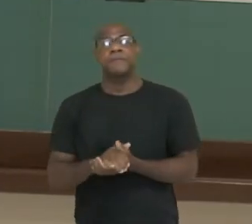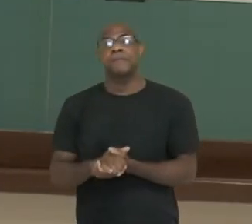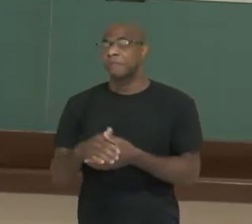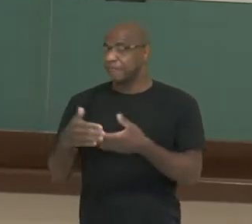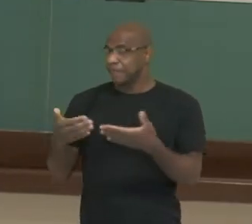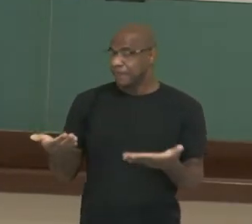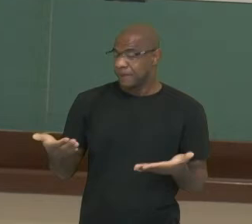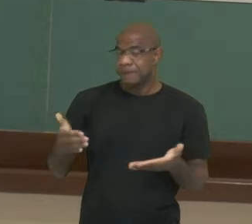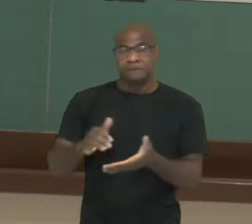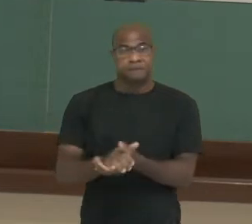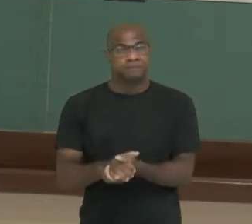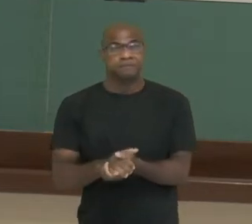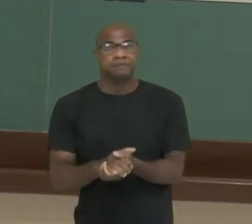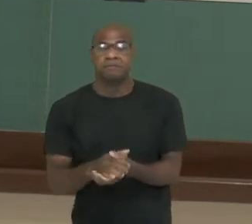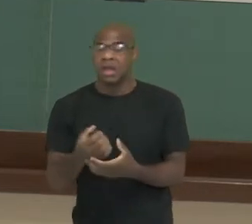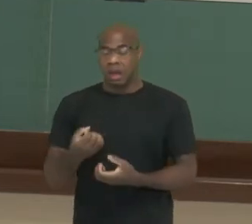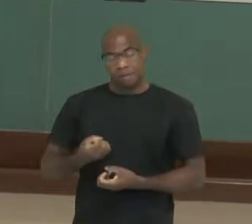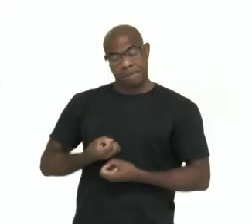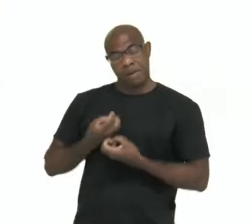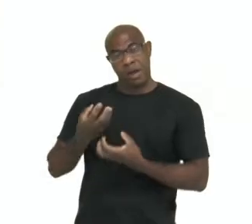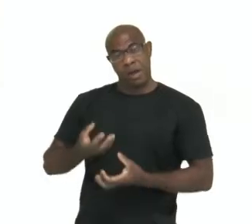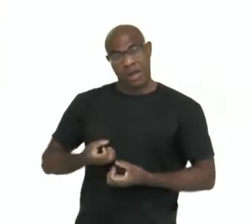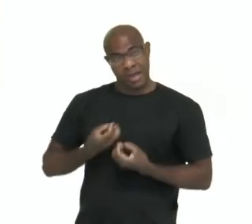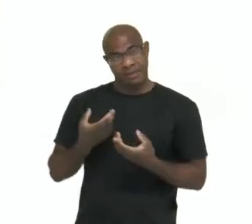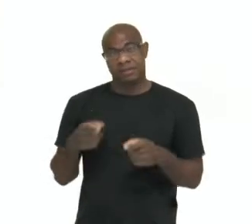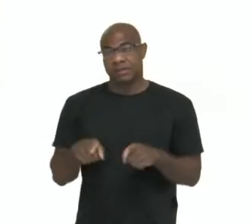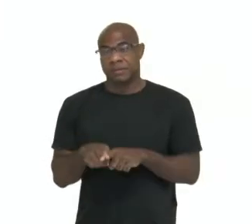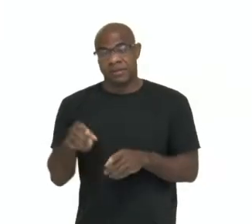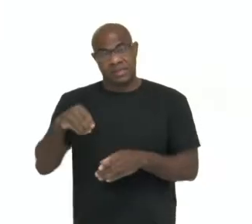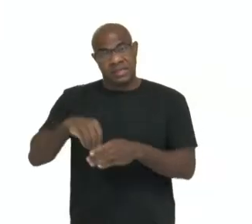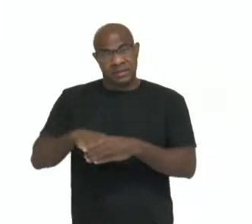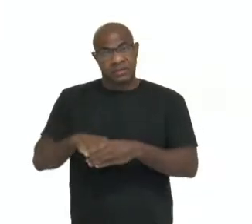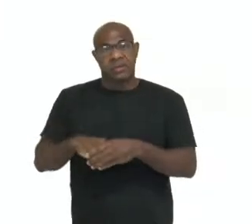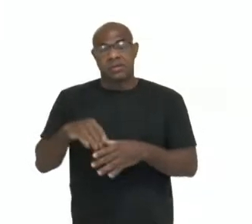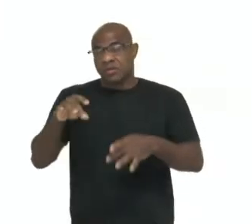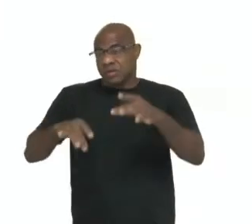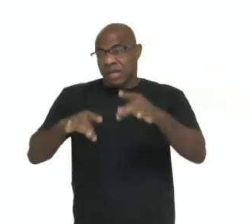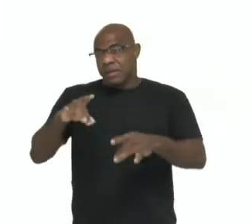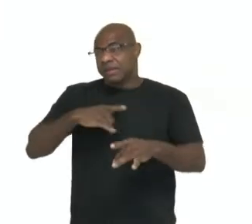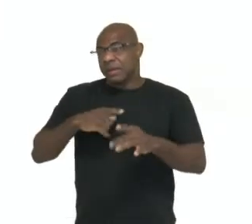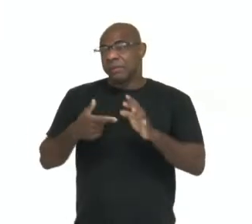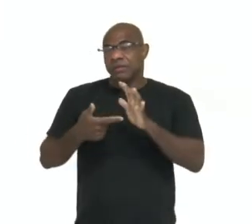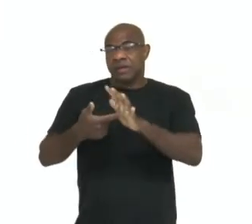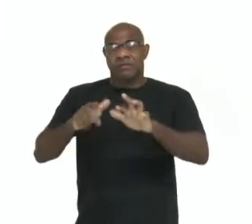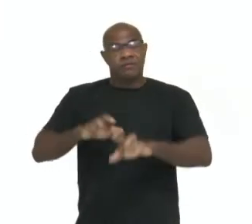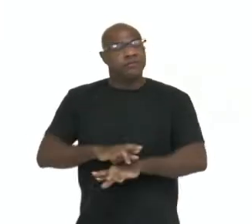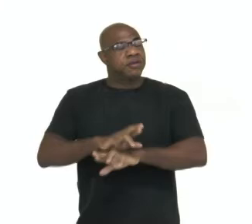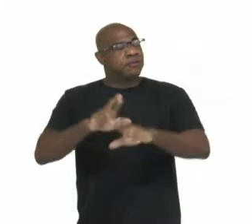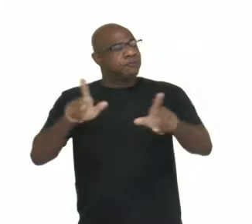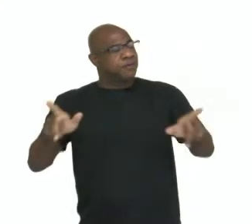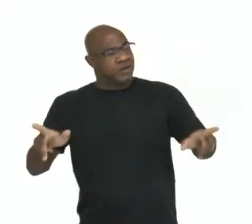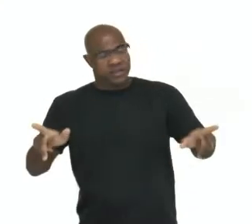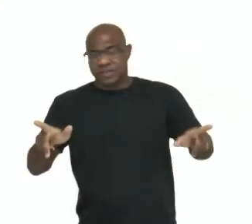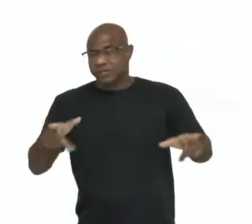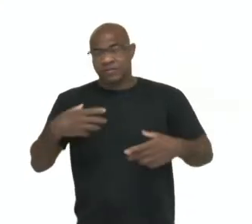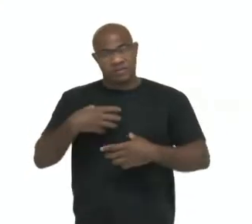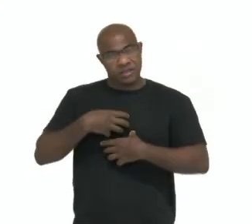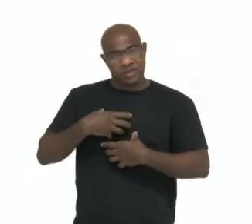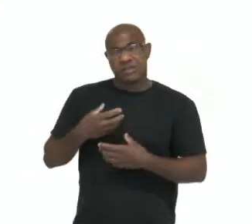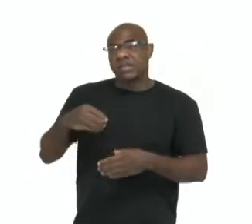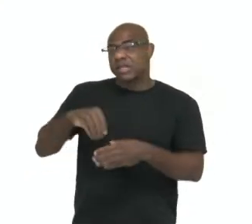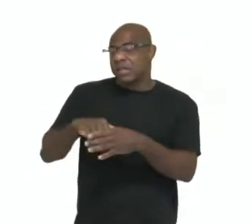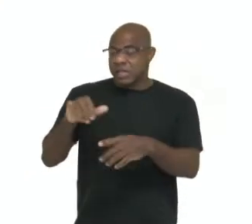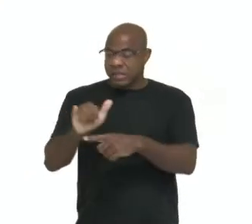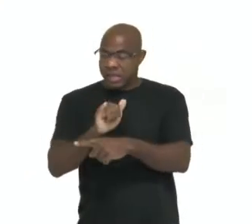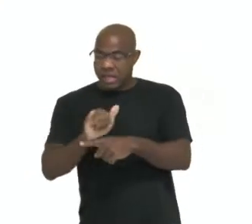Teatro do oprimido, né? A poética do teatro do oprimido está organizada em diferentes formas, né, técnicas de ações dramáticas. Então